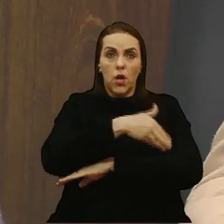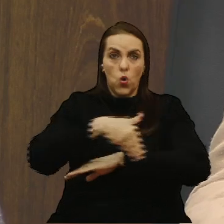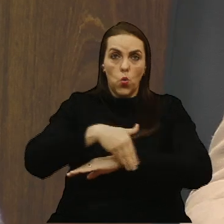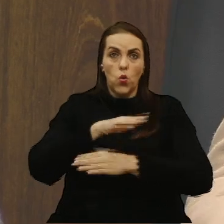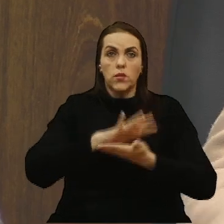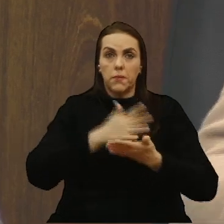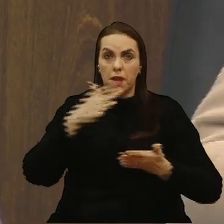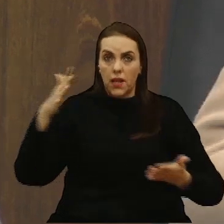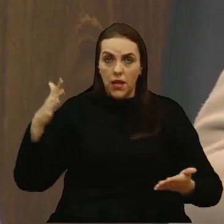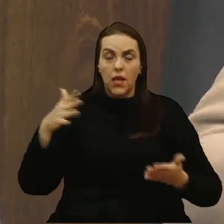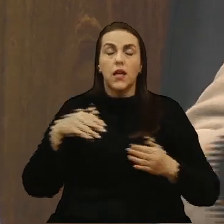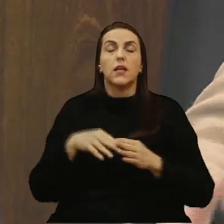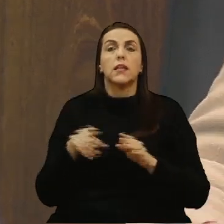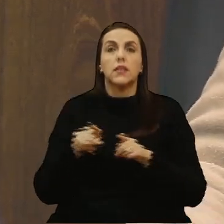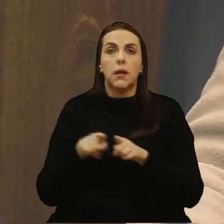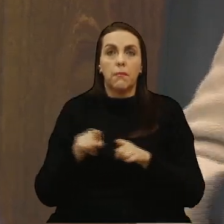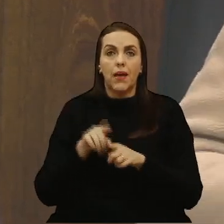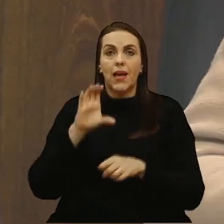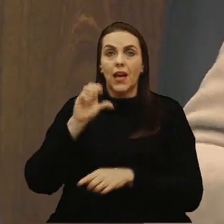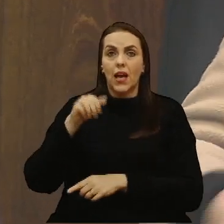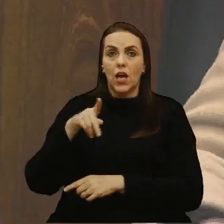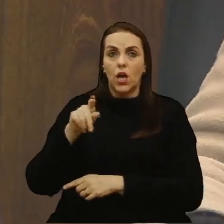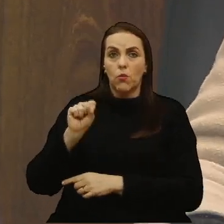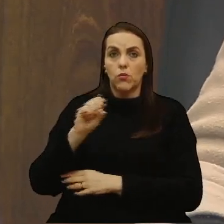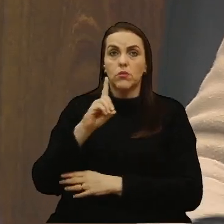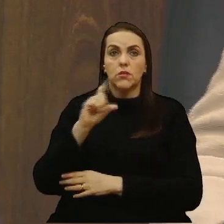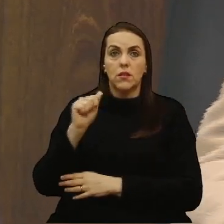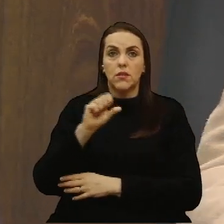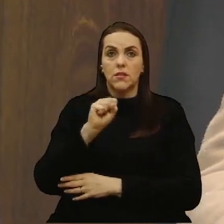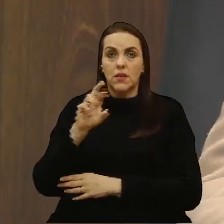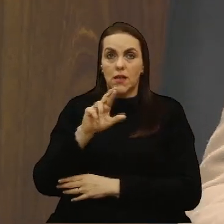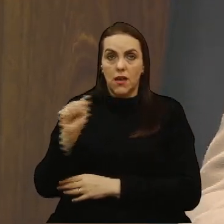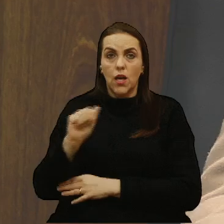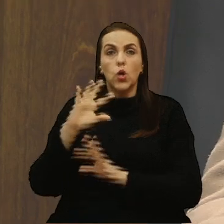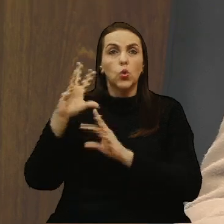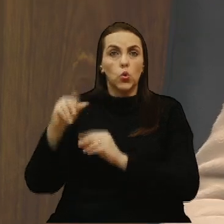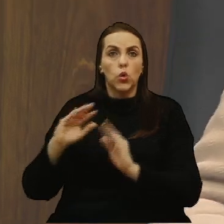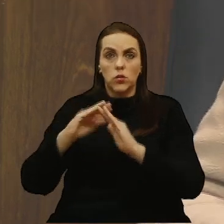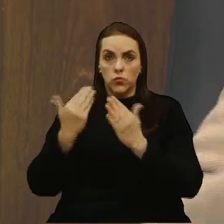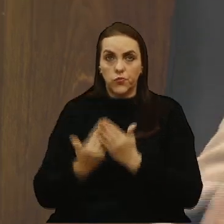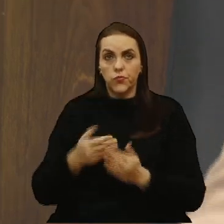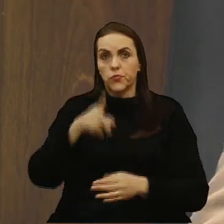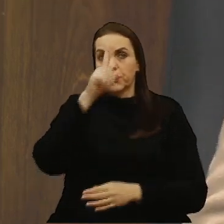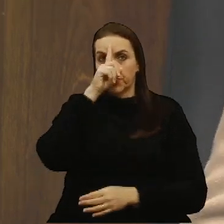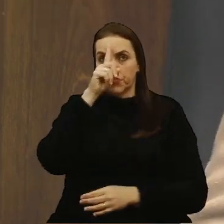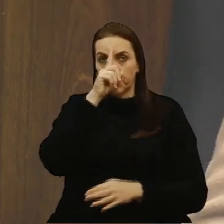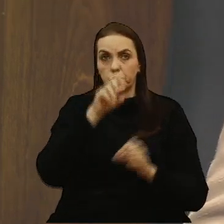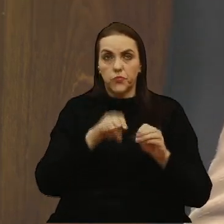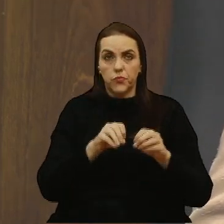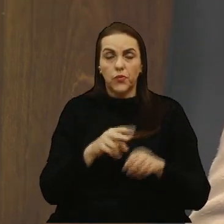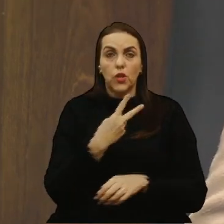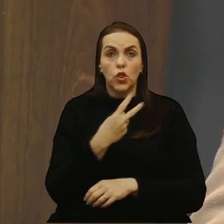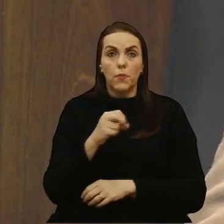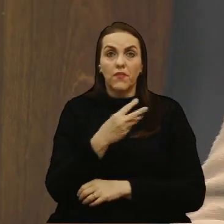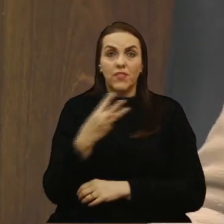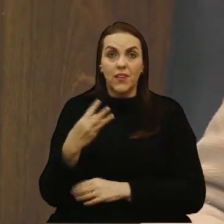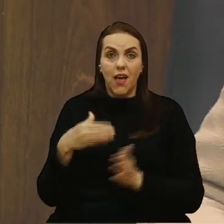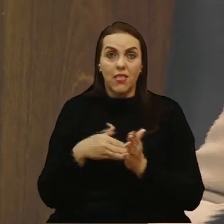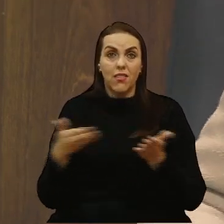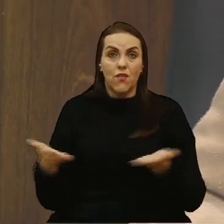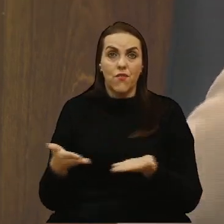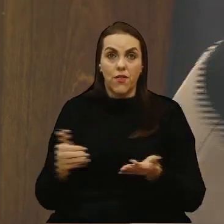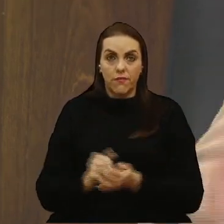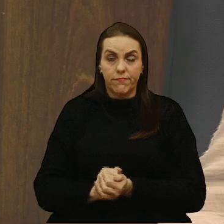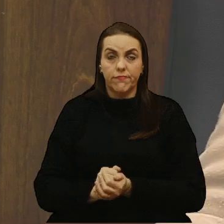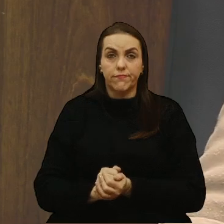tem emendas para o Campos da Serra, a gente tem emendas para todas as escolas de ensino fundamental desde 2023. Então,